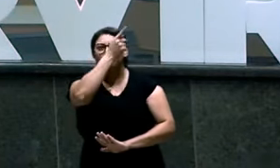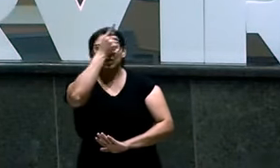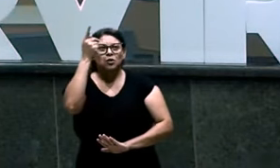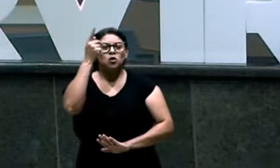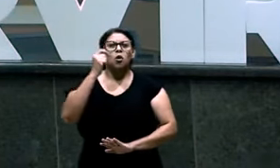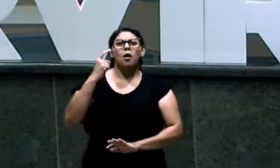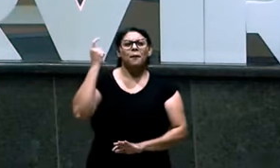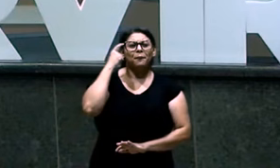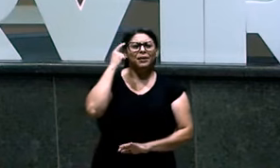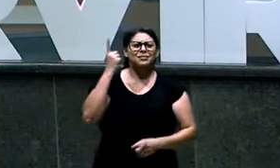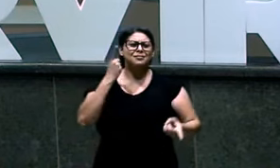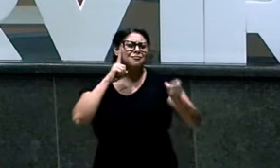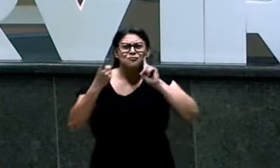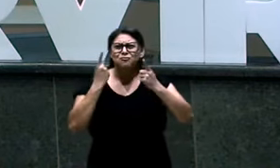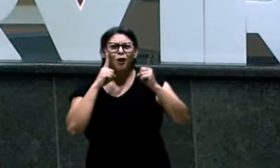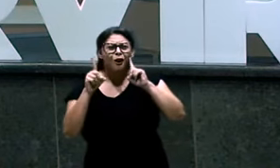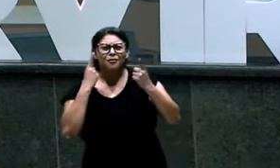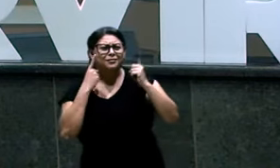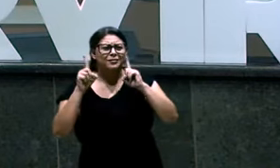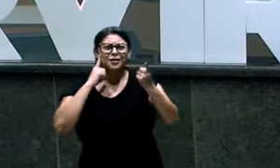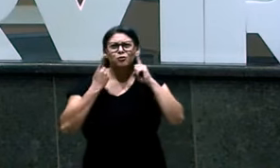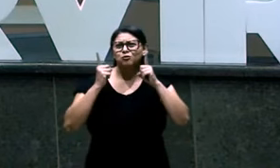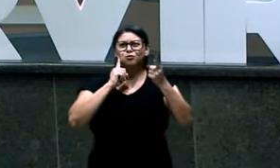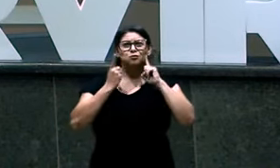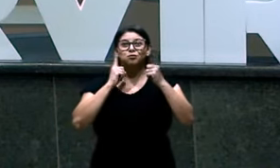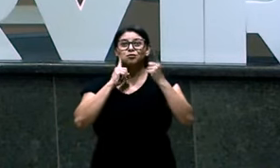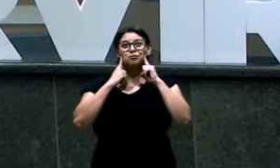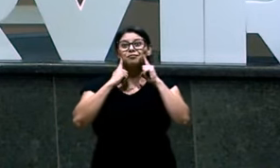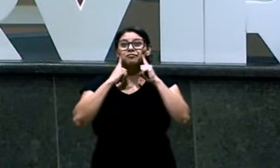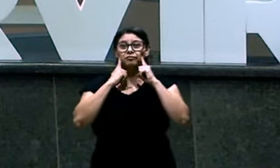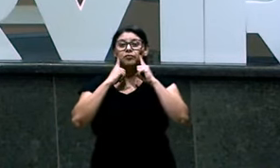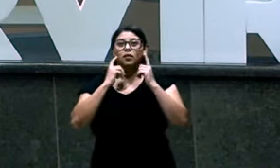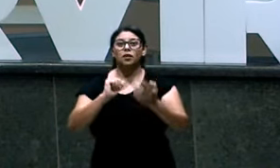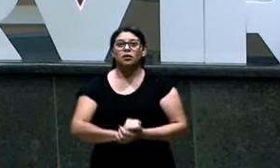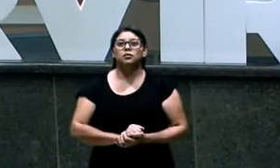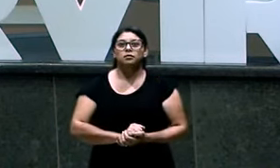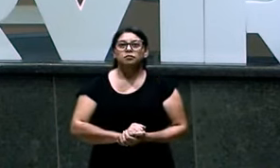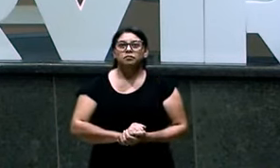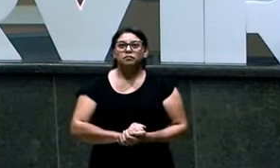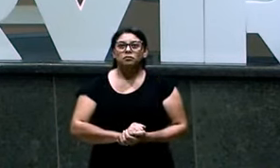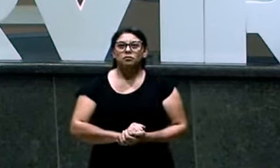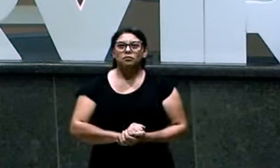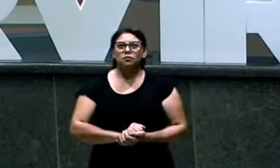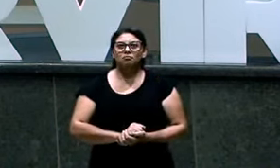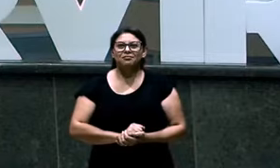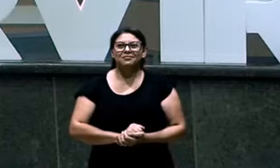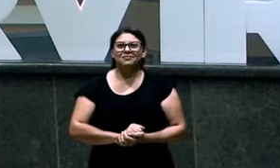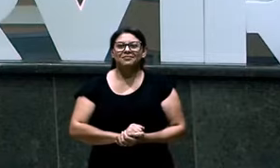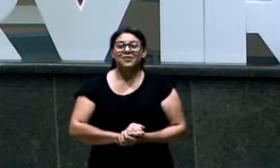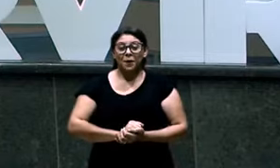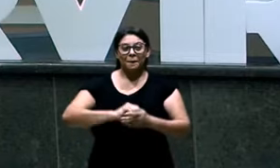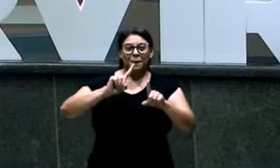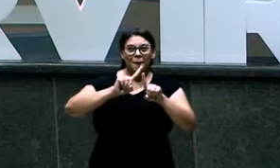Se passasse 2000 anos ou 2030 anos, quem sabe alguém iria duvidar se Jesus realmente é Deus. Mas